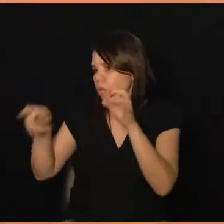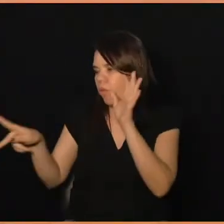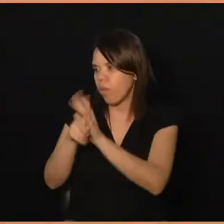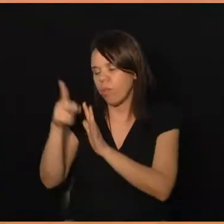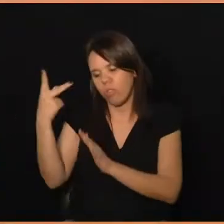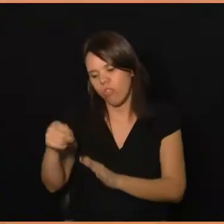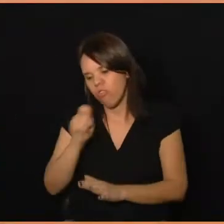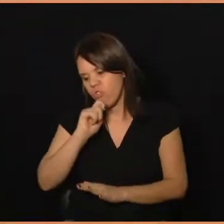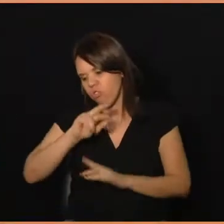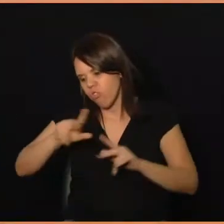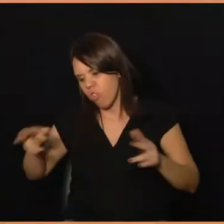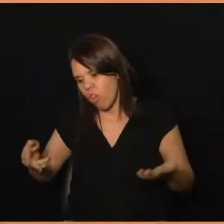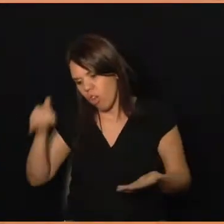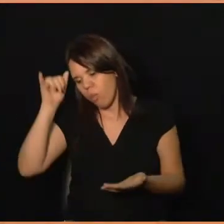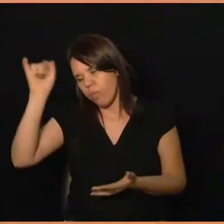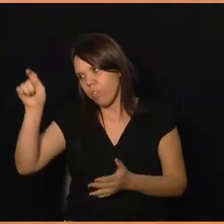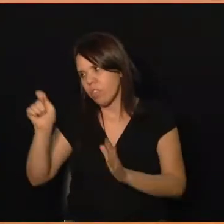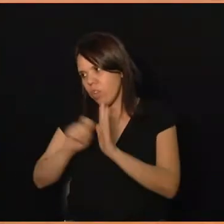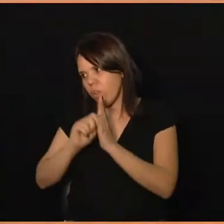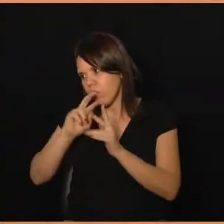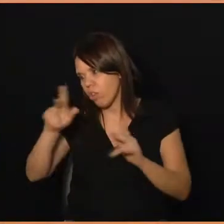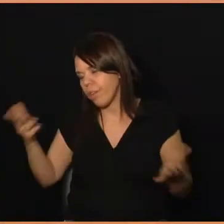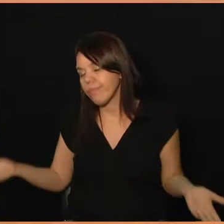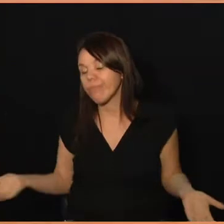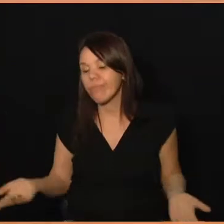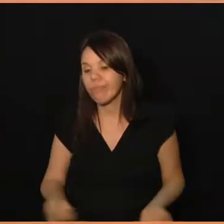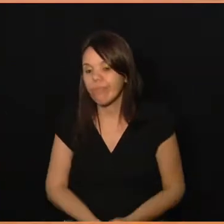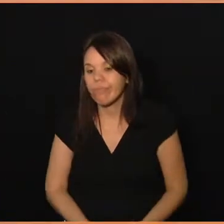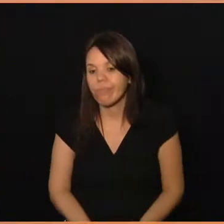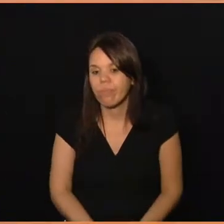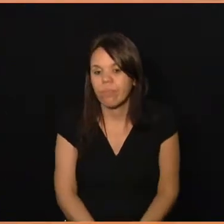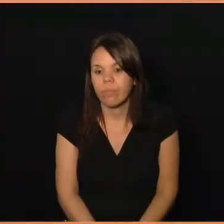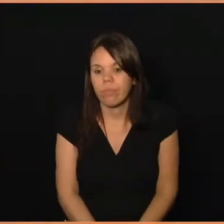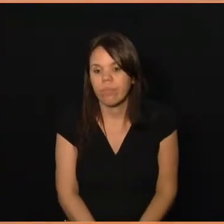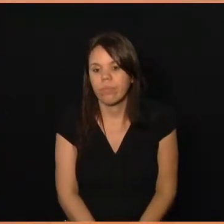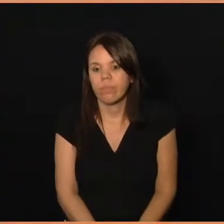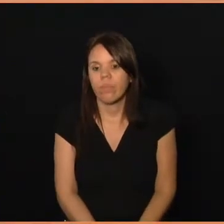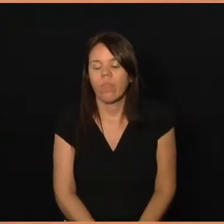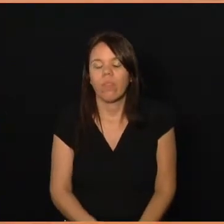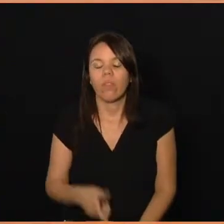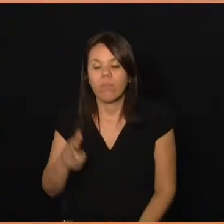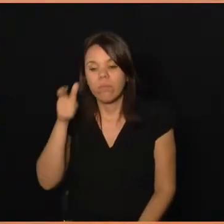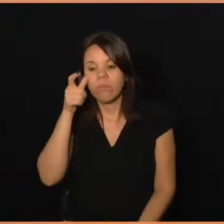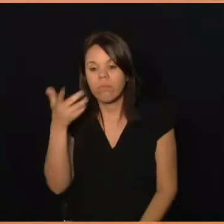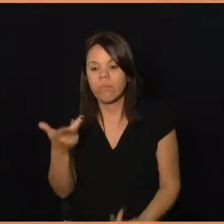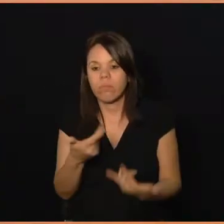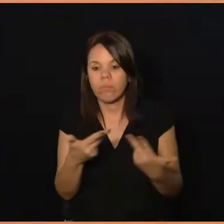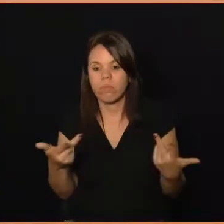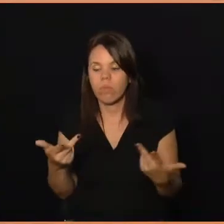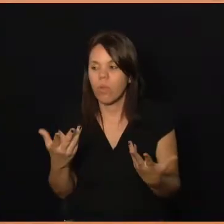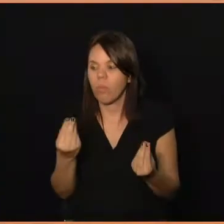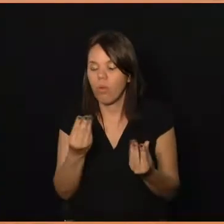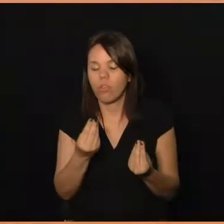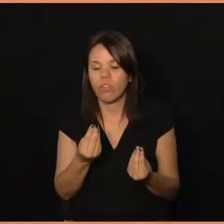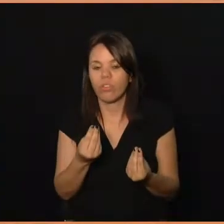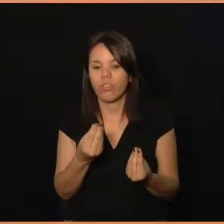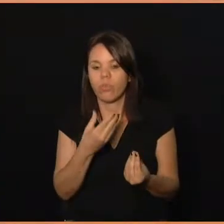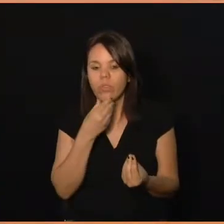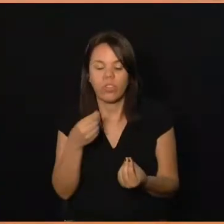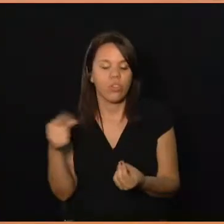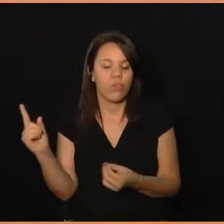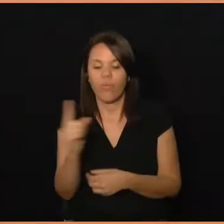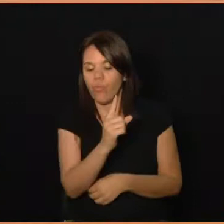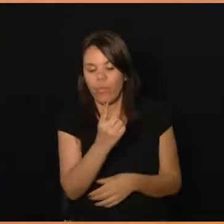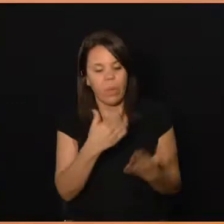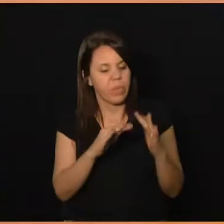drogas. O assunto é prevenção às drogas. Você pega vários meninos ali que não vão para a escola para estudar. Eles